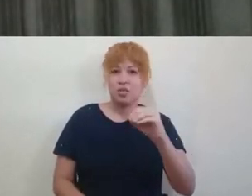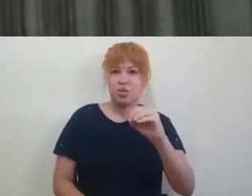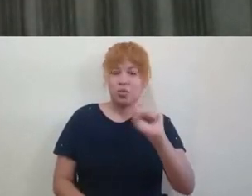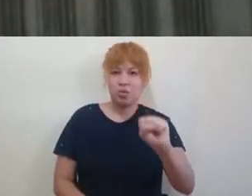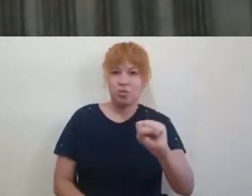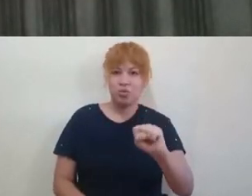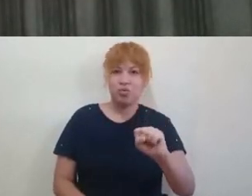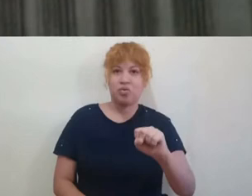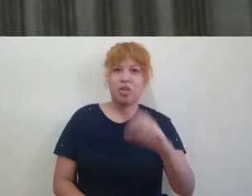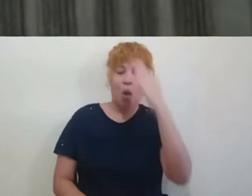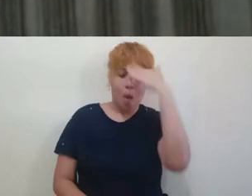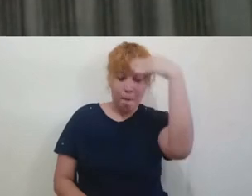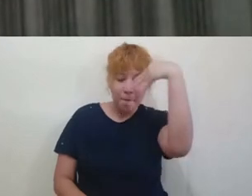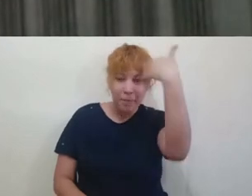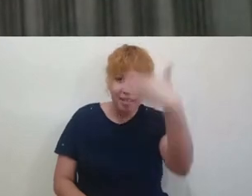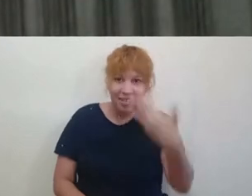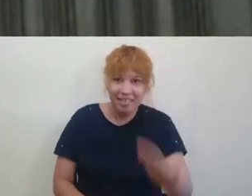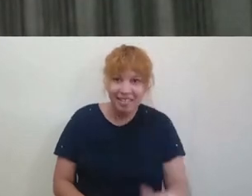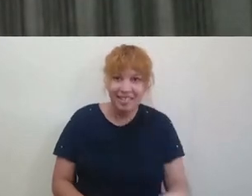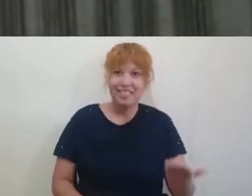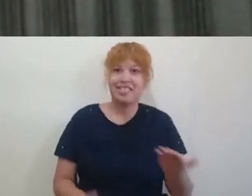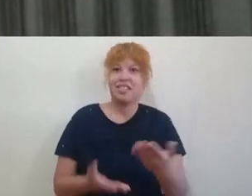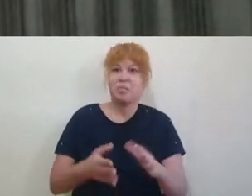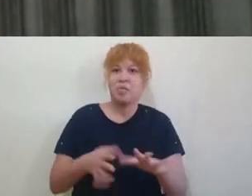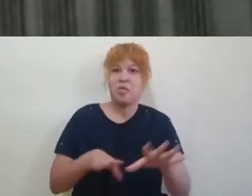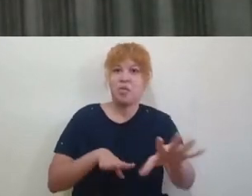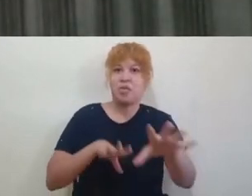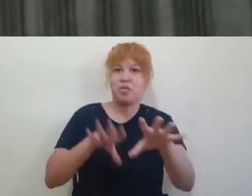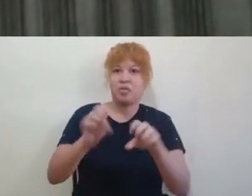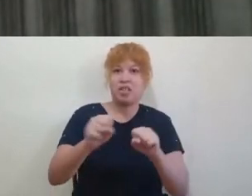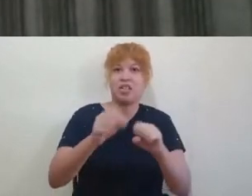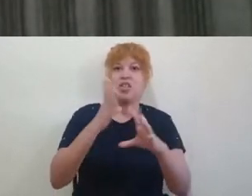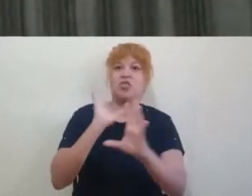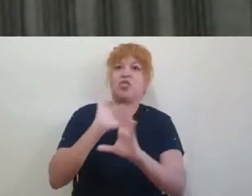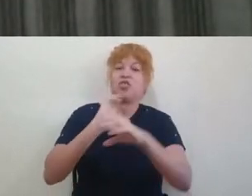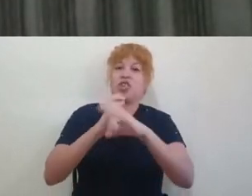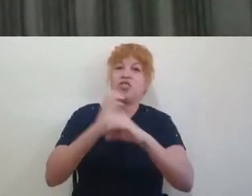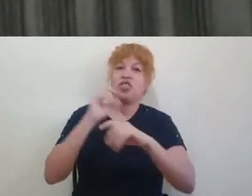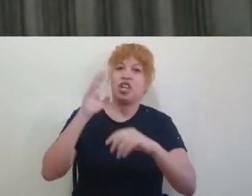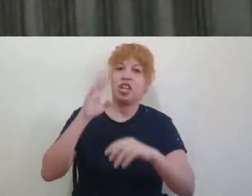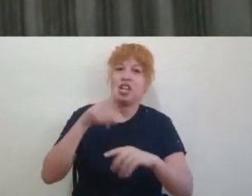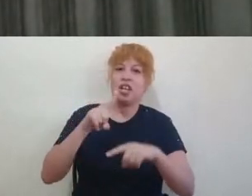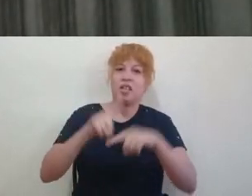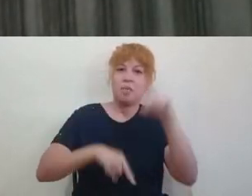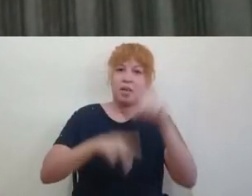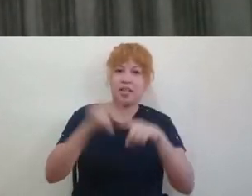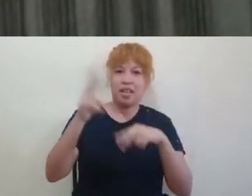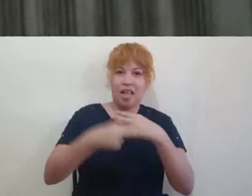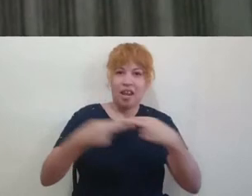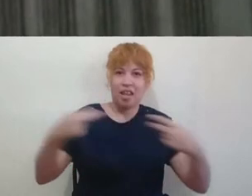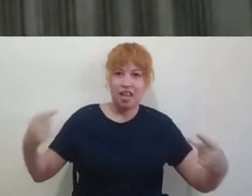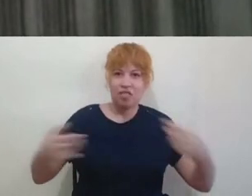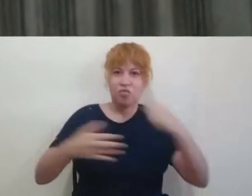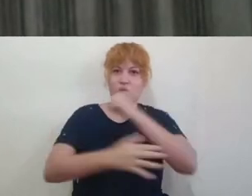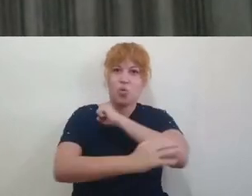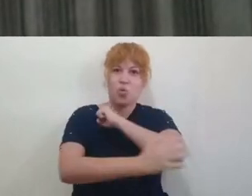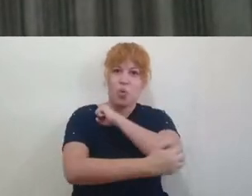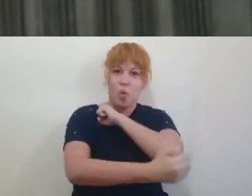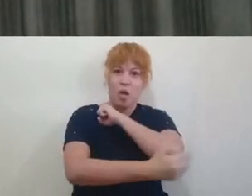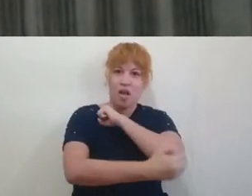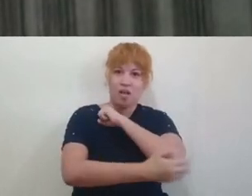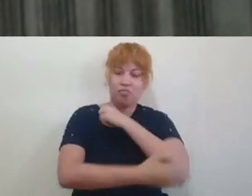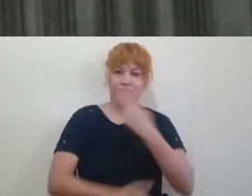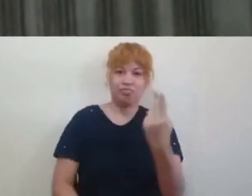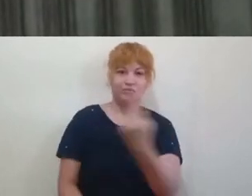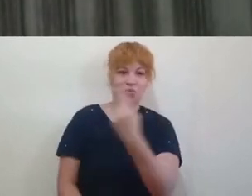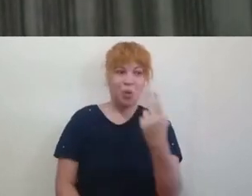Cumprimento a colaboradora Maria do Socorro Gomes, da empresa Ceval, prestadora de serviços à UFRPE, em nome da